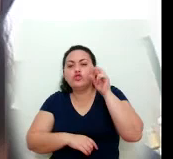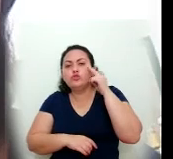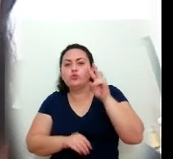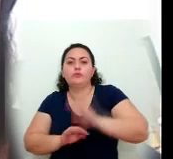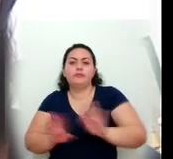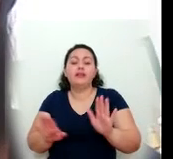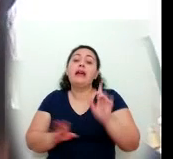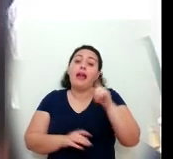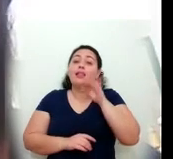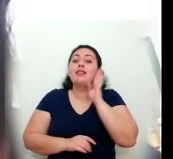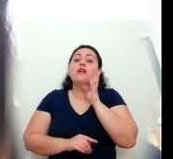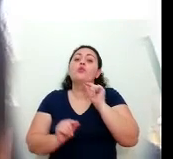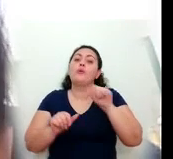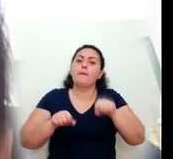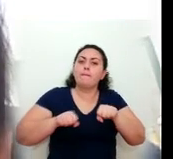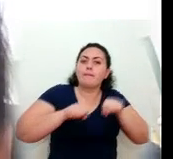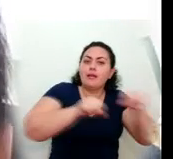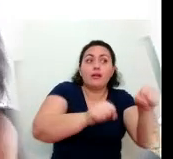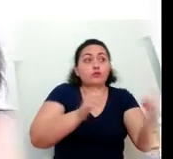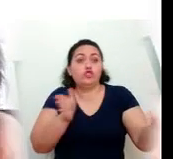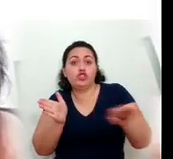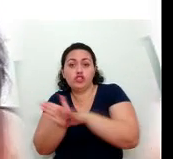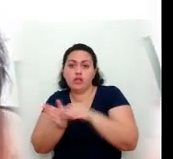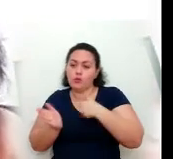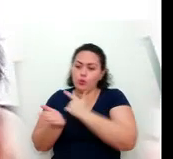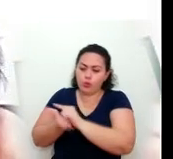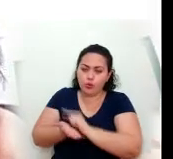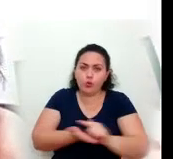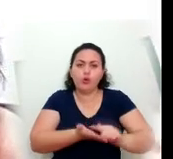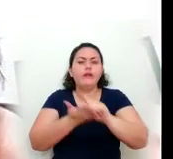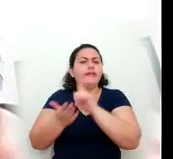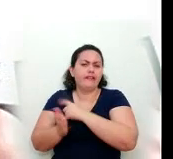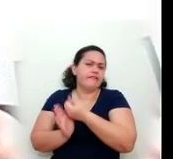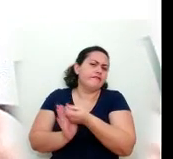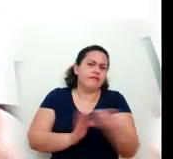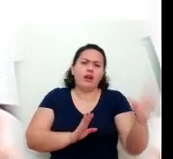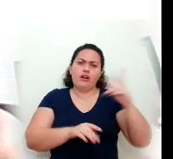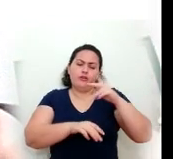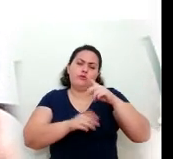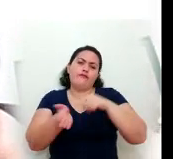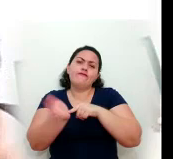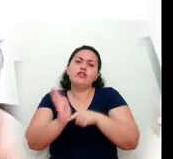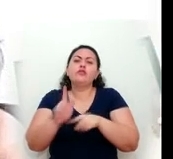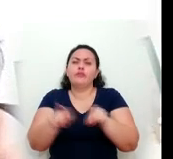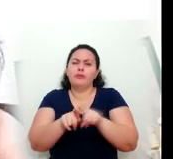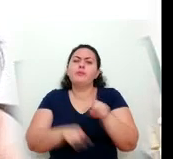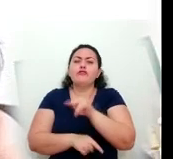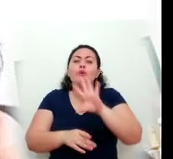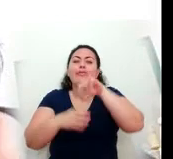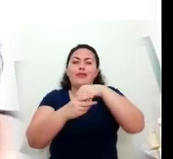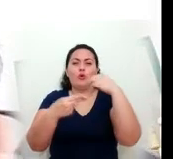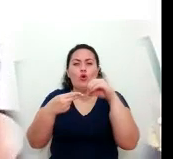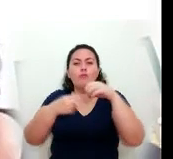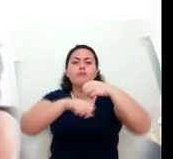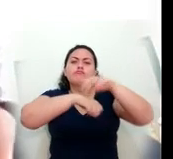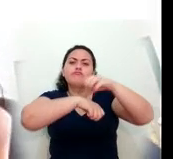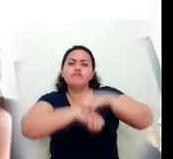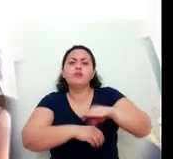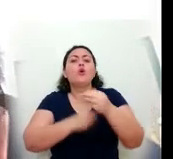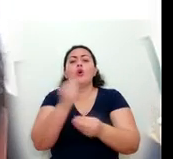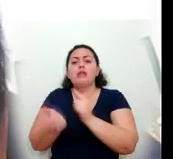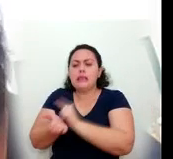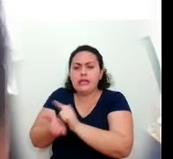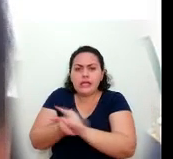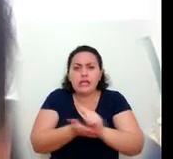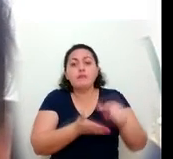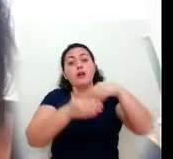fazer a higienização. Tem vários vídeos, inclusive de professoras da UFIX, para ensinando essa higienização, né, dos alimentos e deixar guardado já